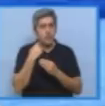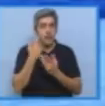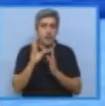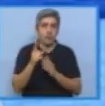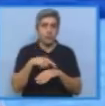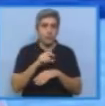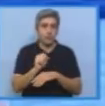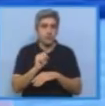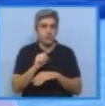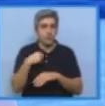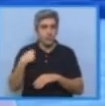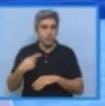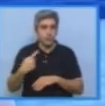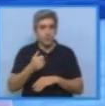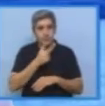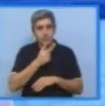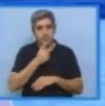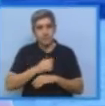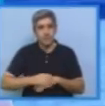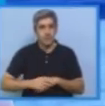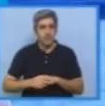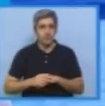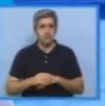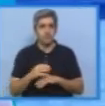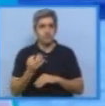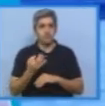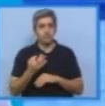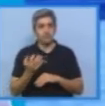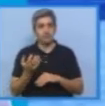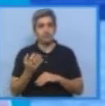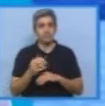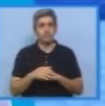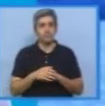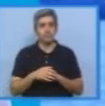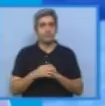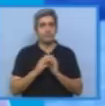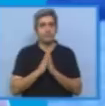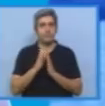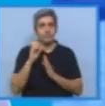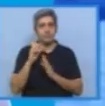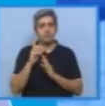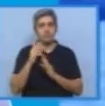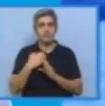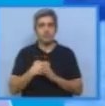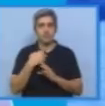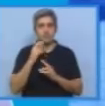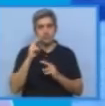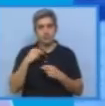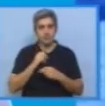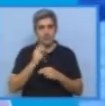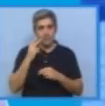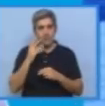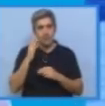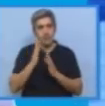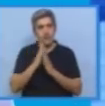a decisão e todos os dias temos de tomar a decisão. Mas realmente Deus, eu diria que na minha vida posso falar, Deus dá-nos